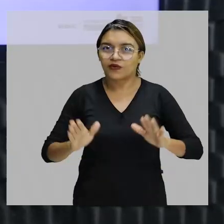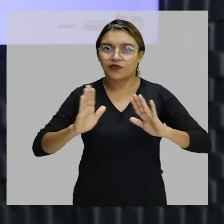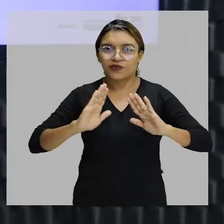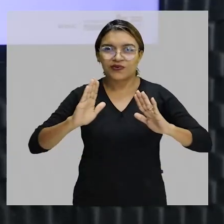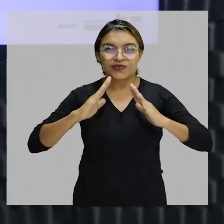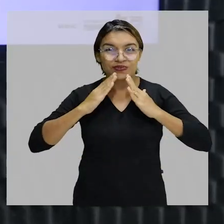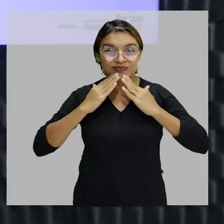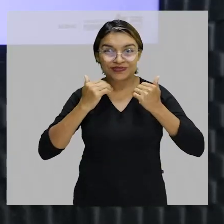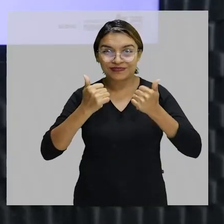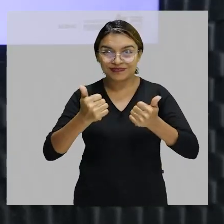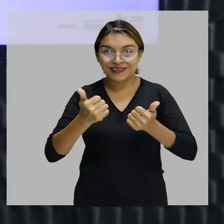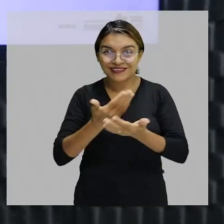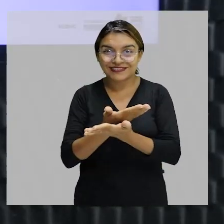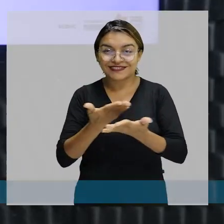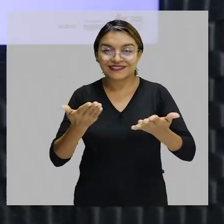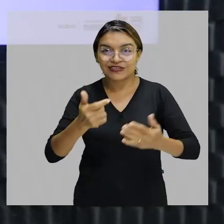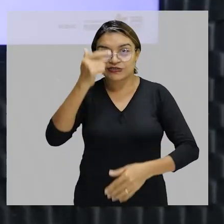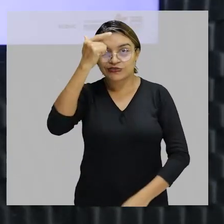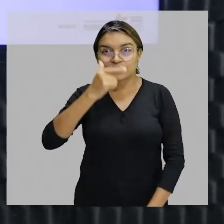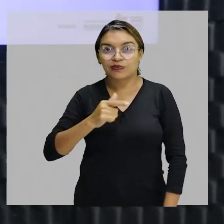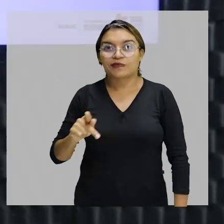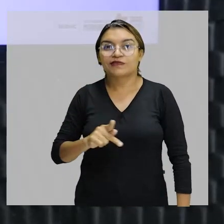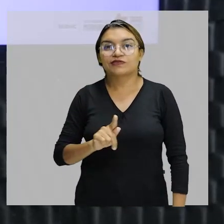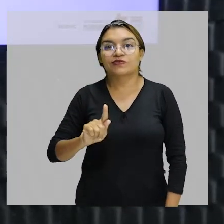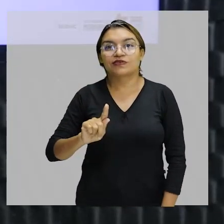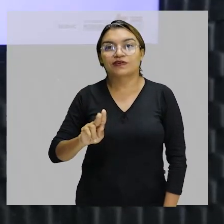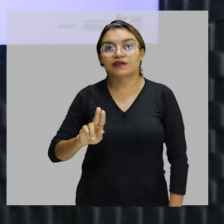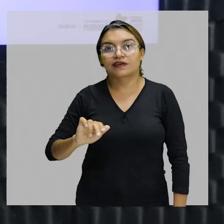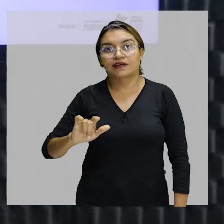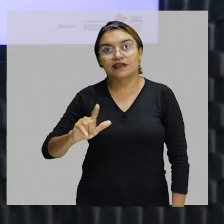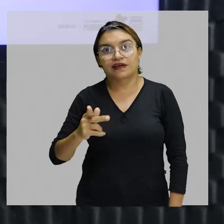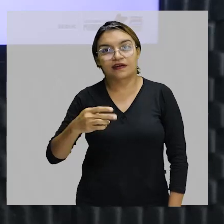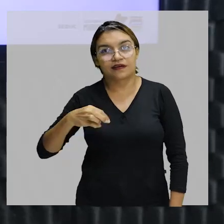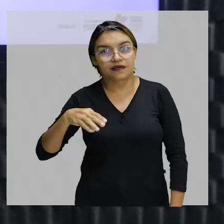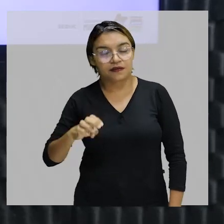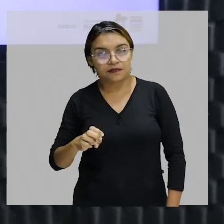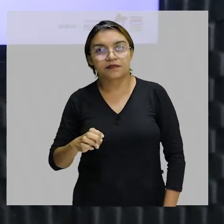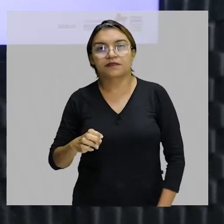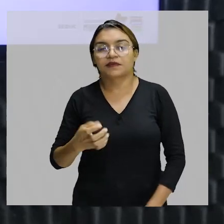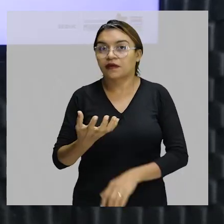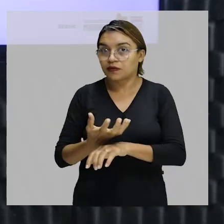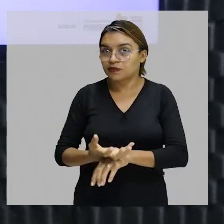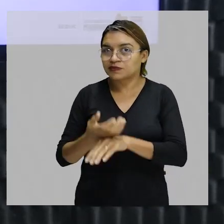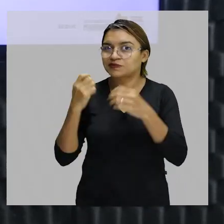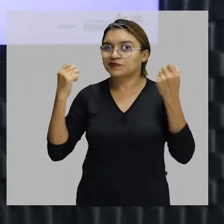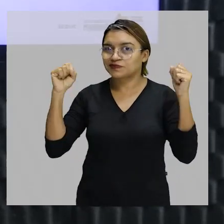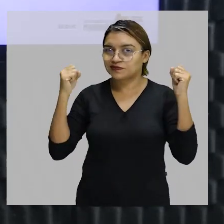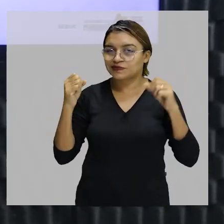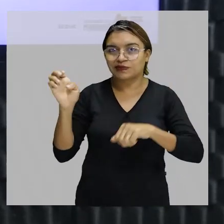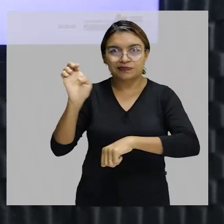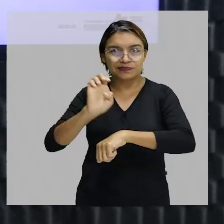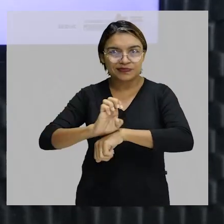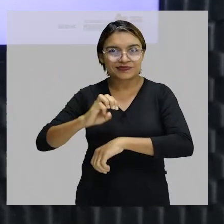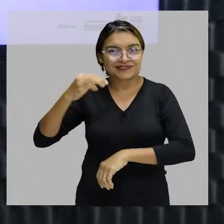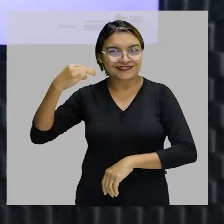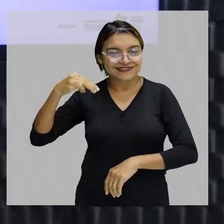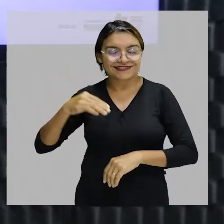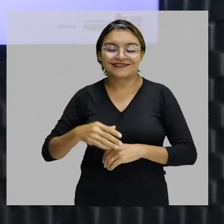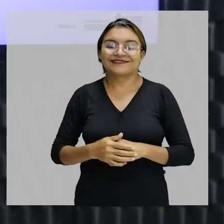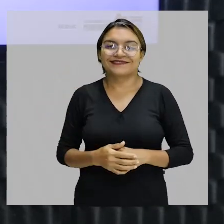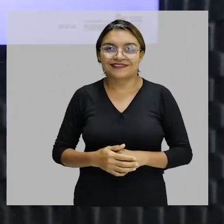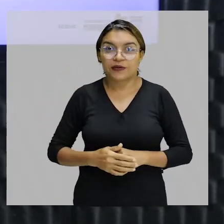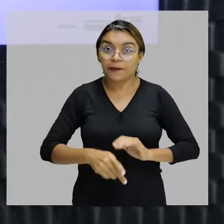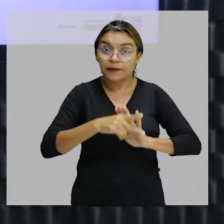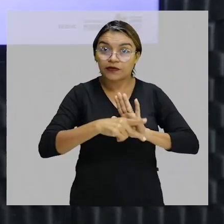Olá, galerinha, tudo bem com vocês? Guilherme Campos aqui, professor de Educação Física da Rede Estadual do Maranhão. E nessa aula de hoje, do nosso